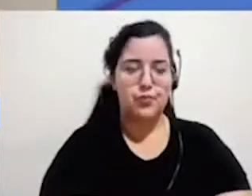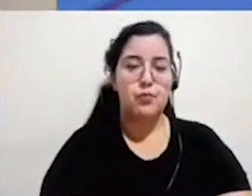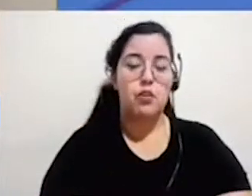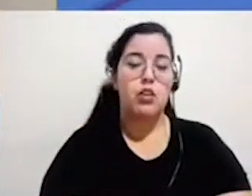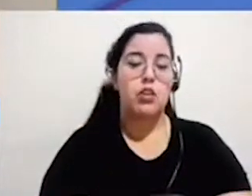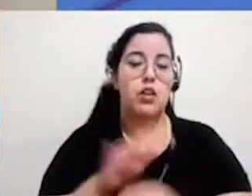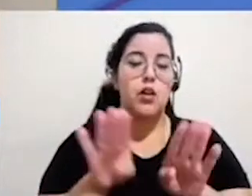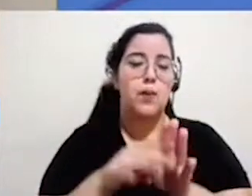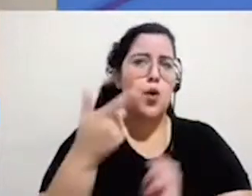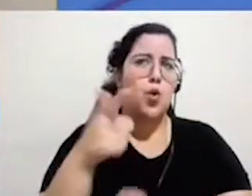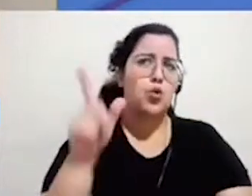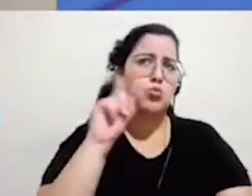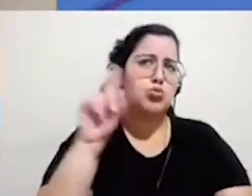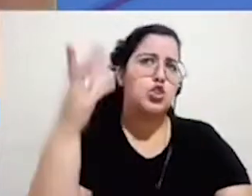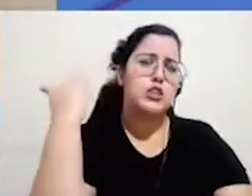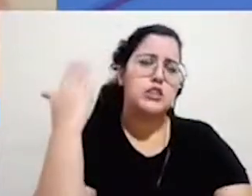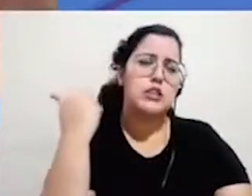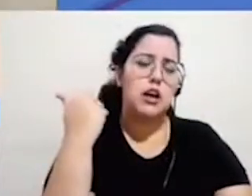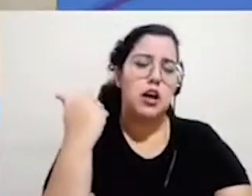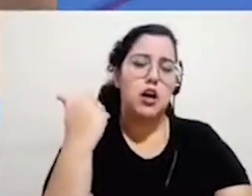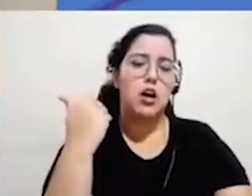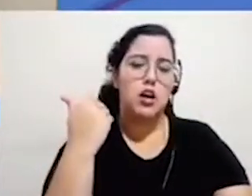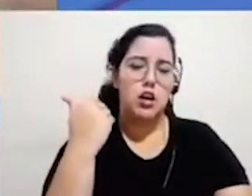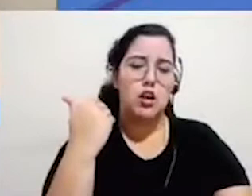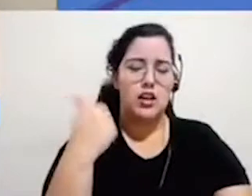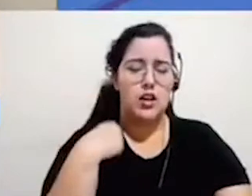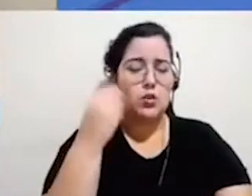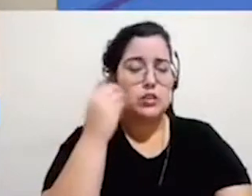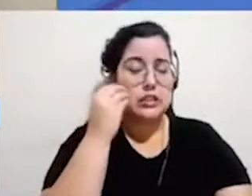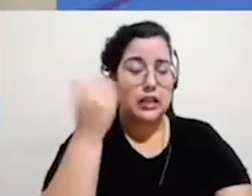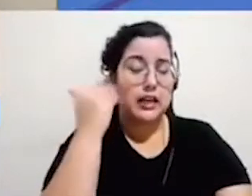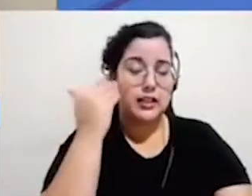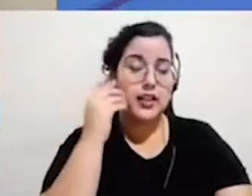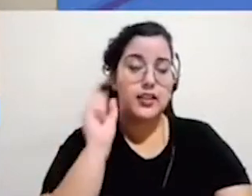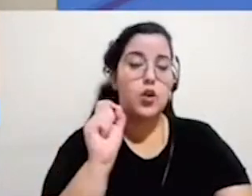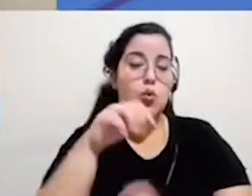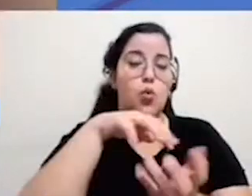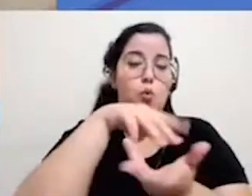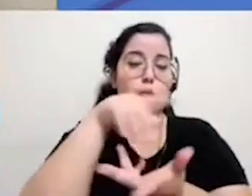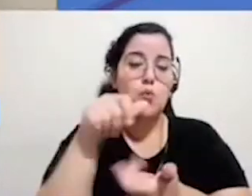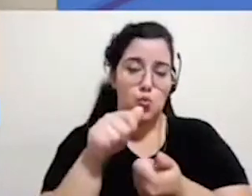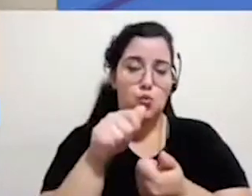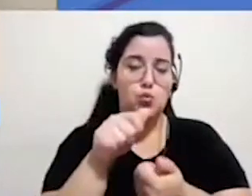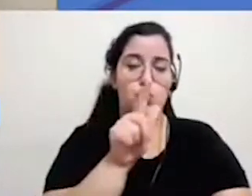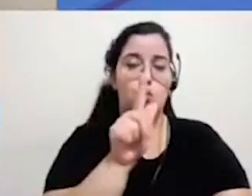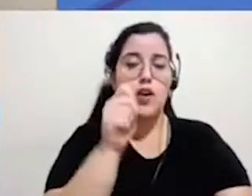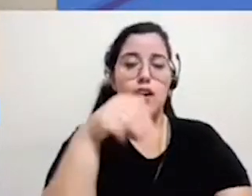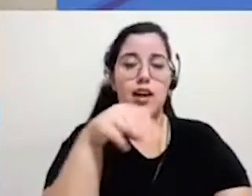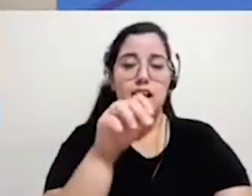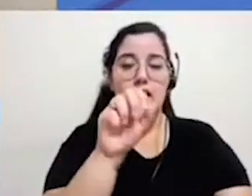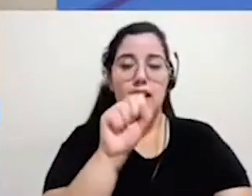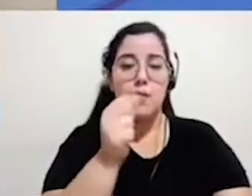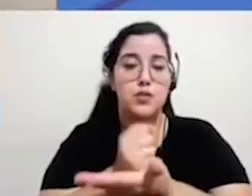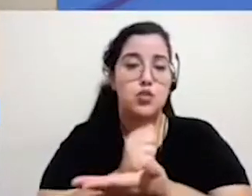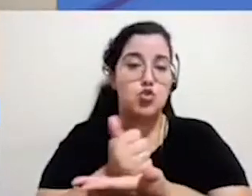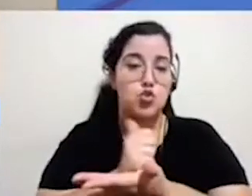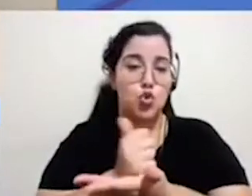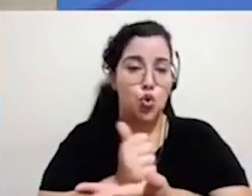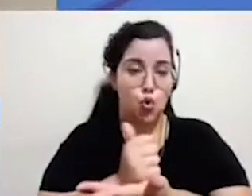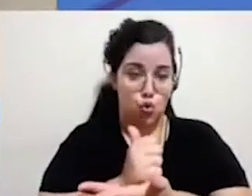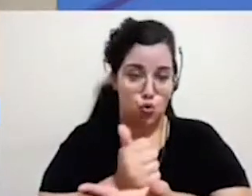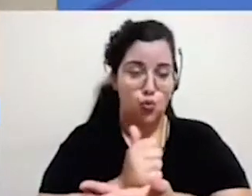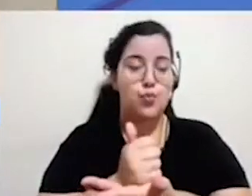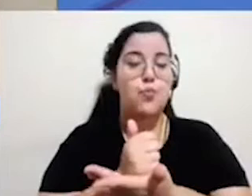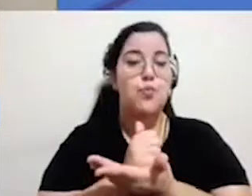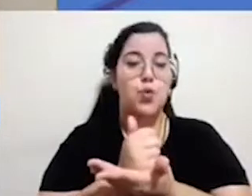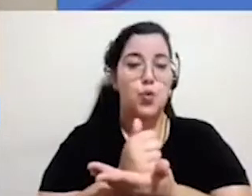dia eu queria entender o que era esse mundo de games, que eu não sei nada, como é que funciona e tal, e uma das